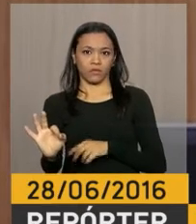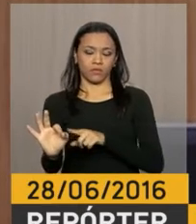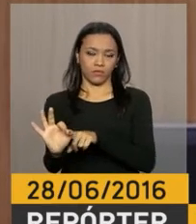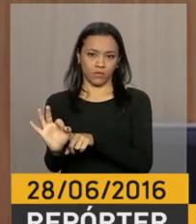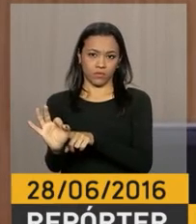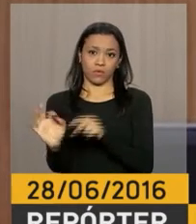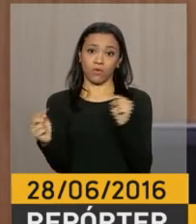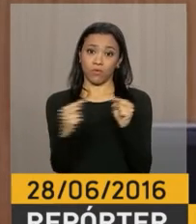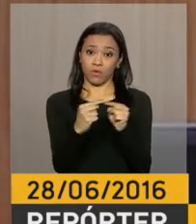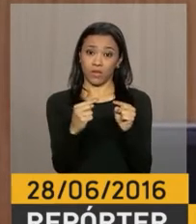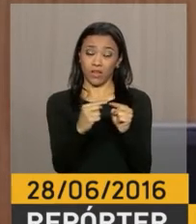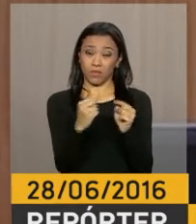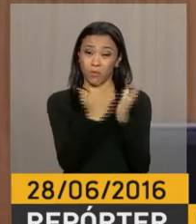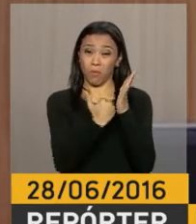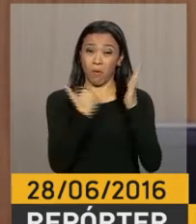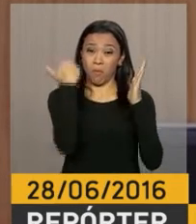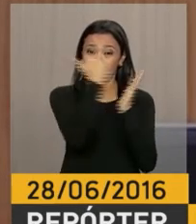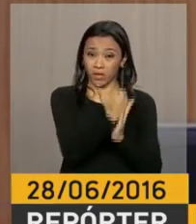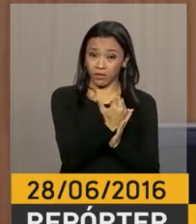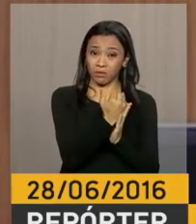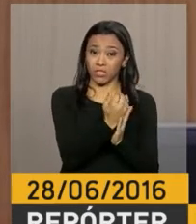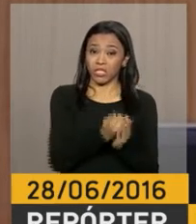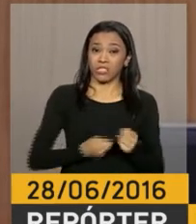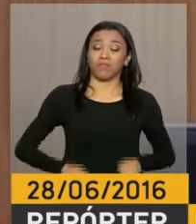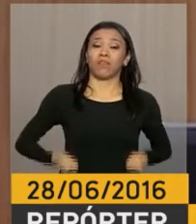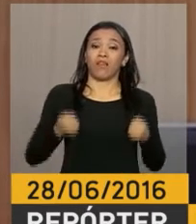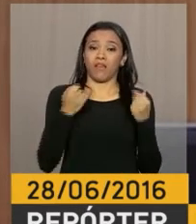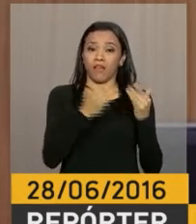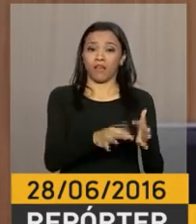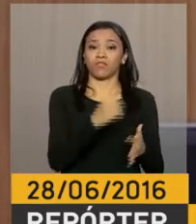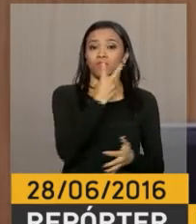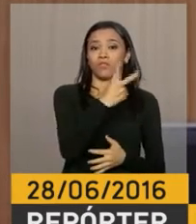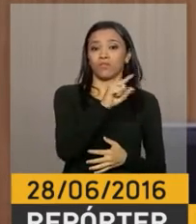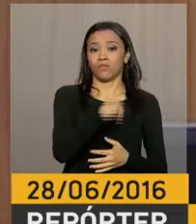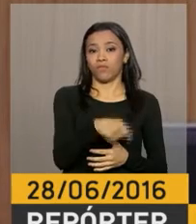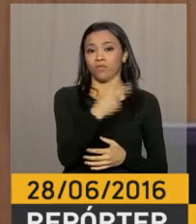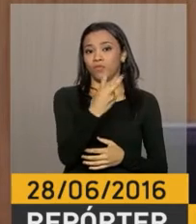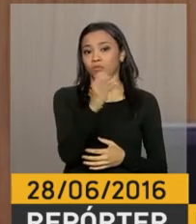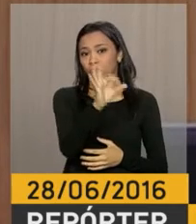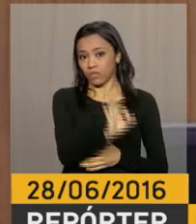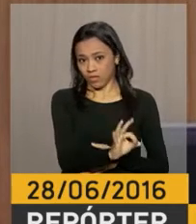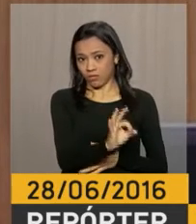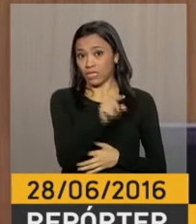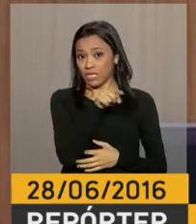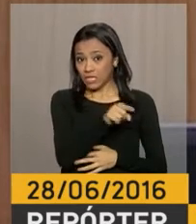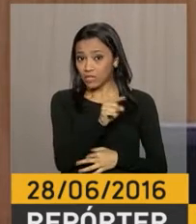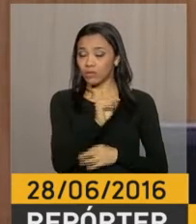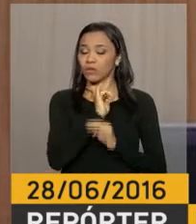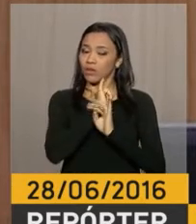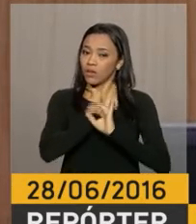com um aumento de despesas de 2,2%, são os resultados acumulados até abril.